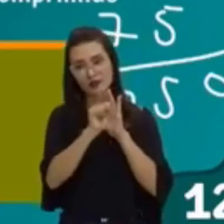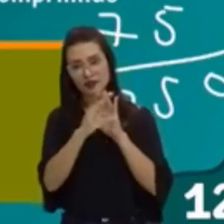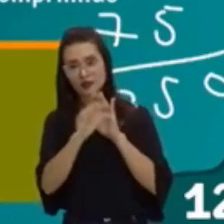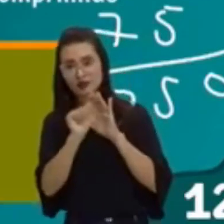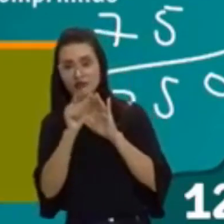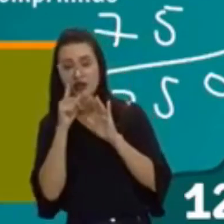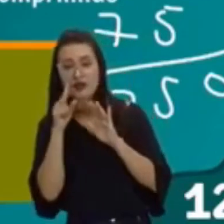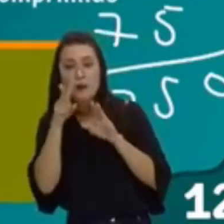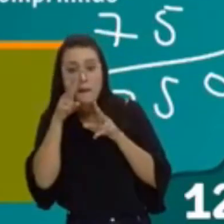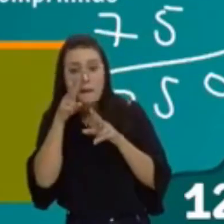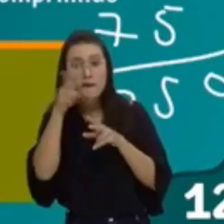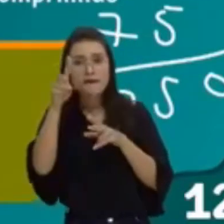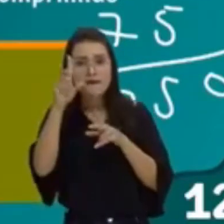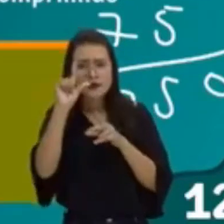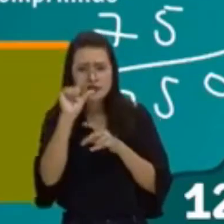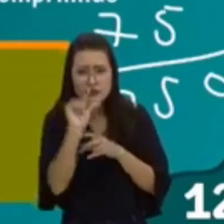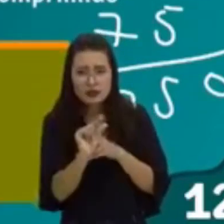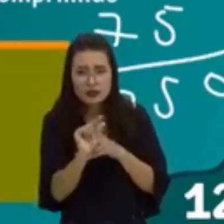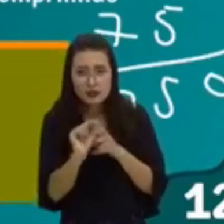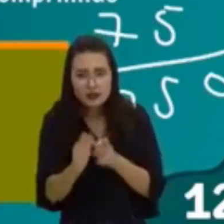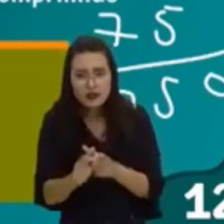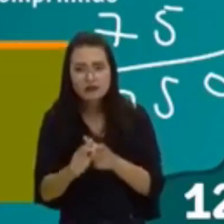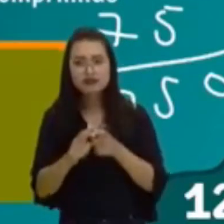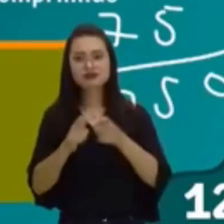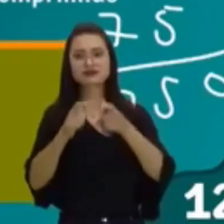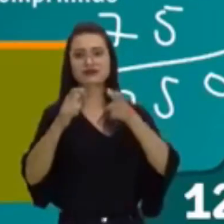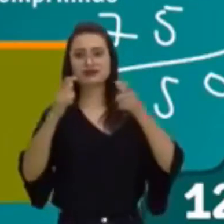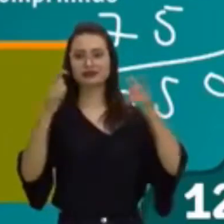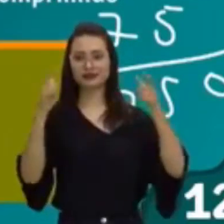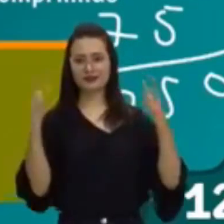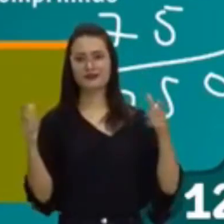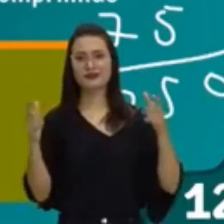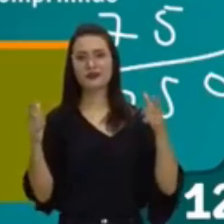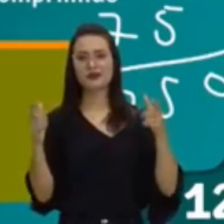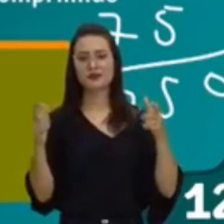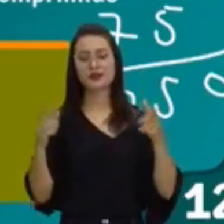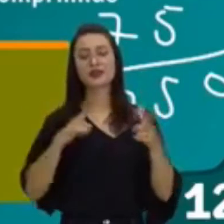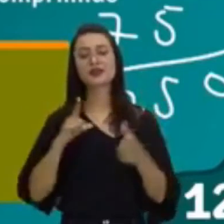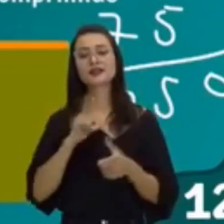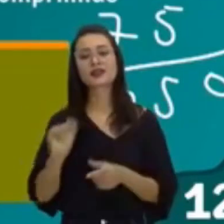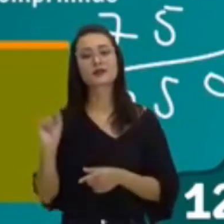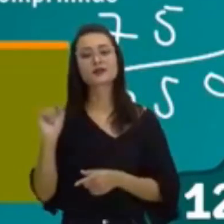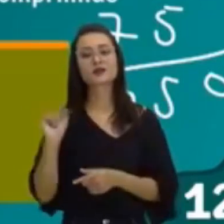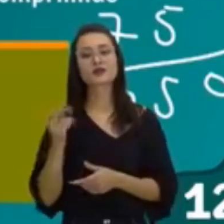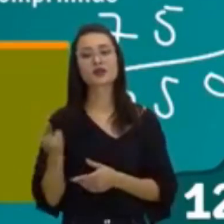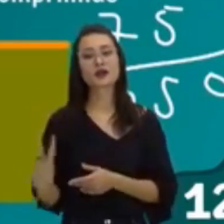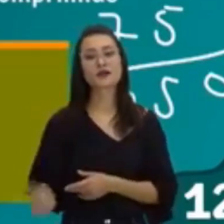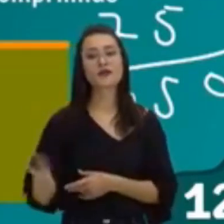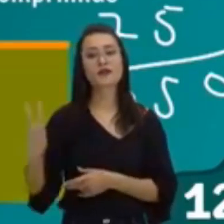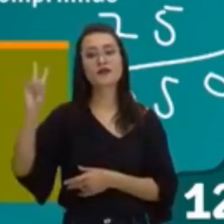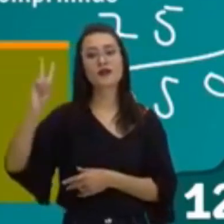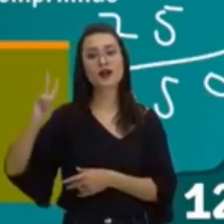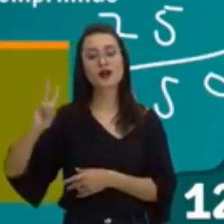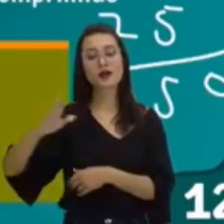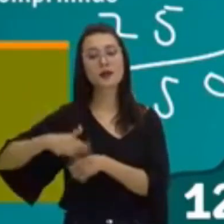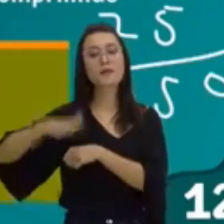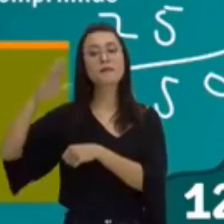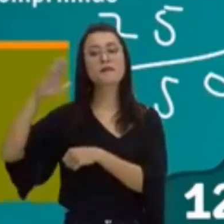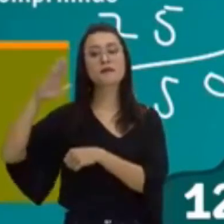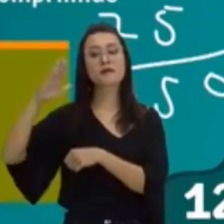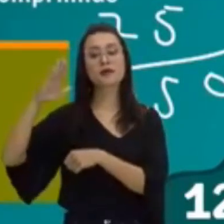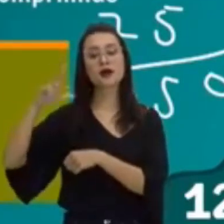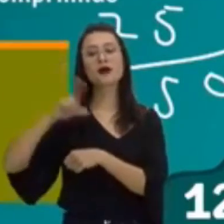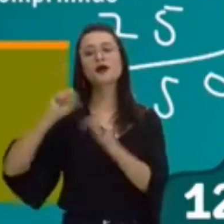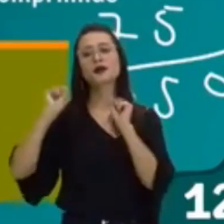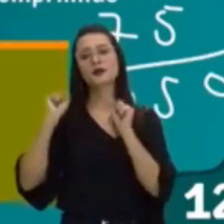pequena é amplificada. E aí nós temos um valor maior que pode ser equilibrado por